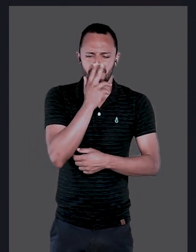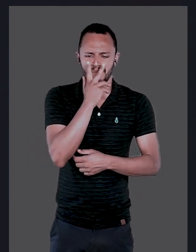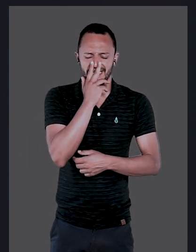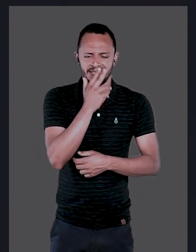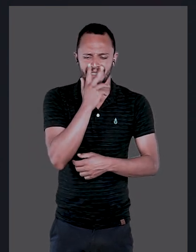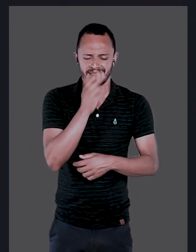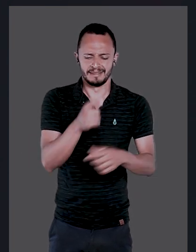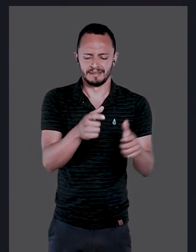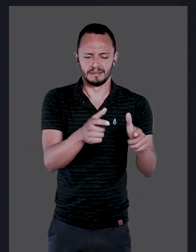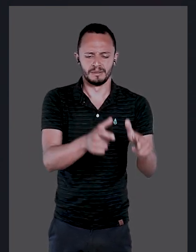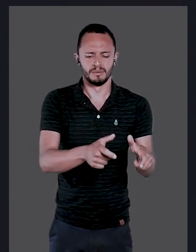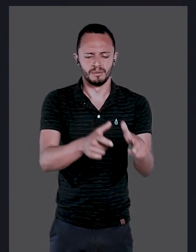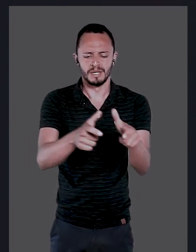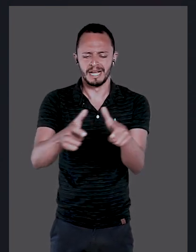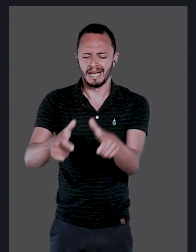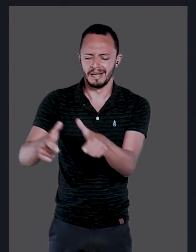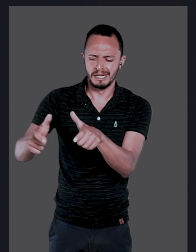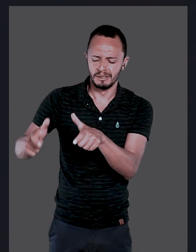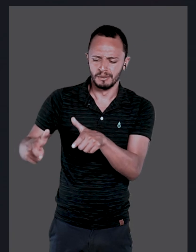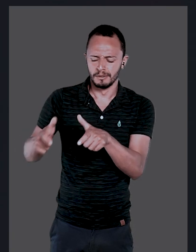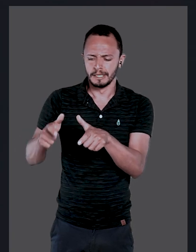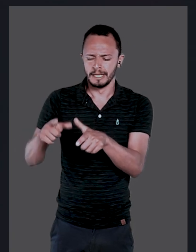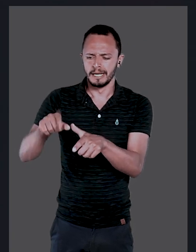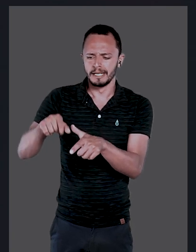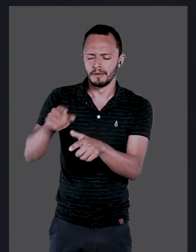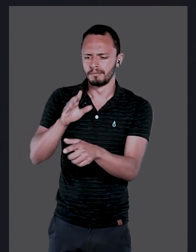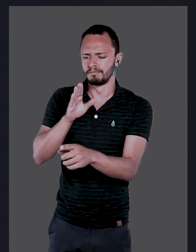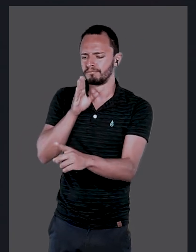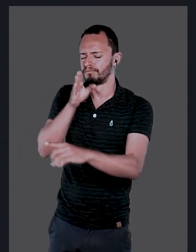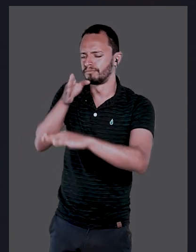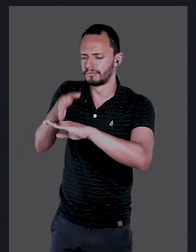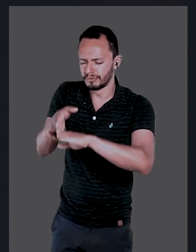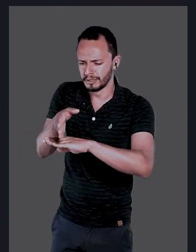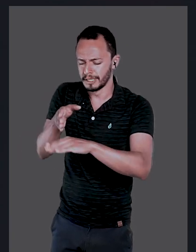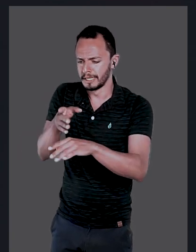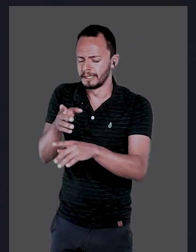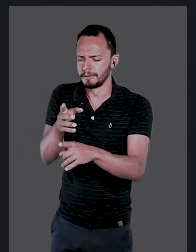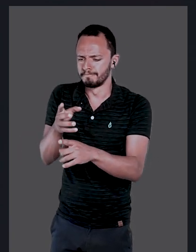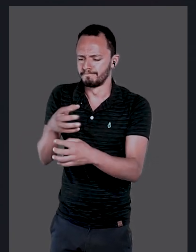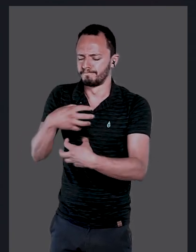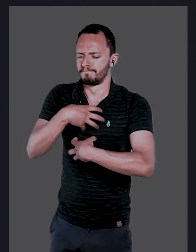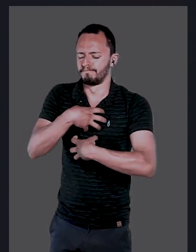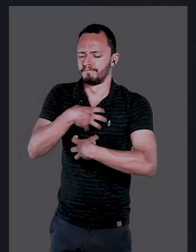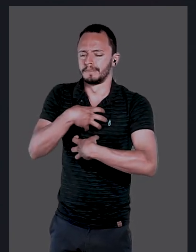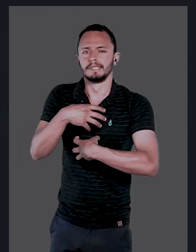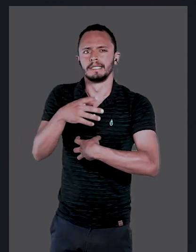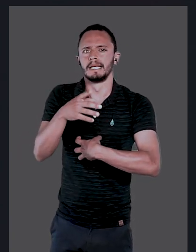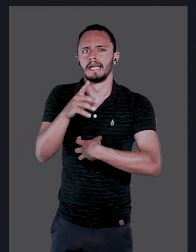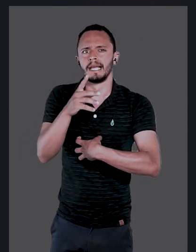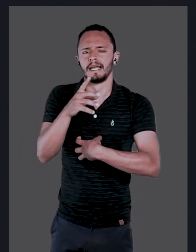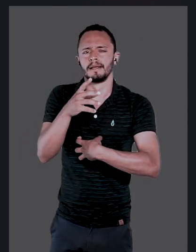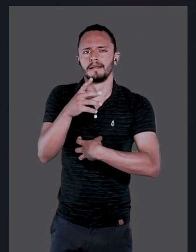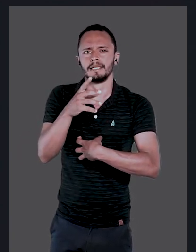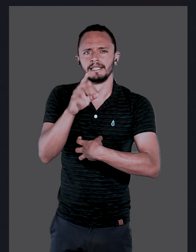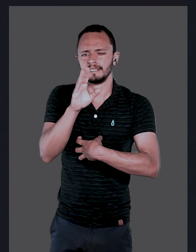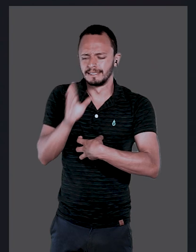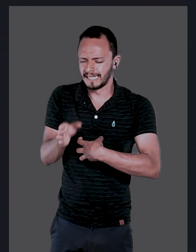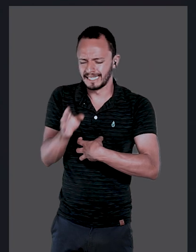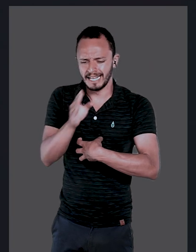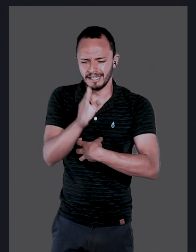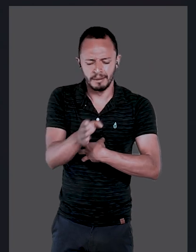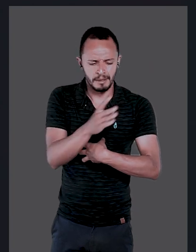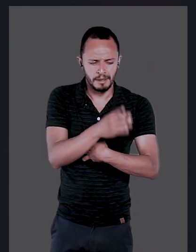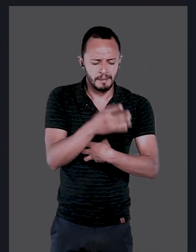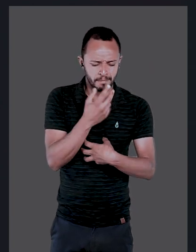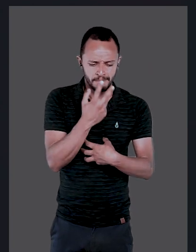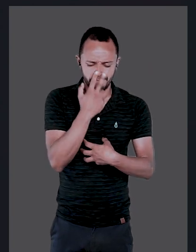ter alguns lugares sacralizados para onde eu pudesse ir para sentir